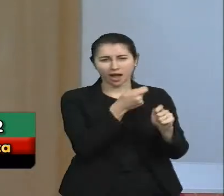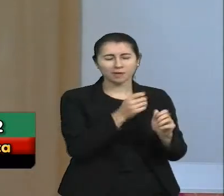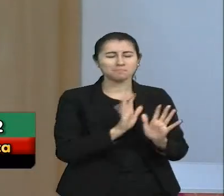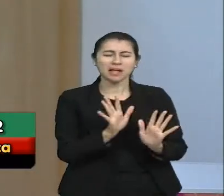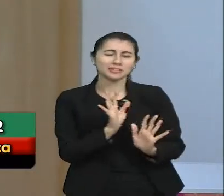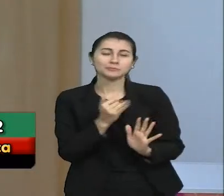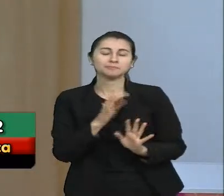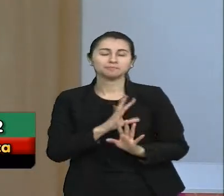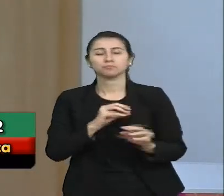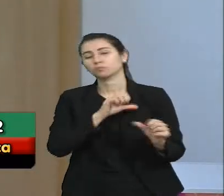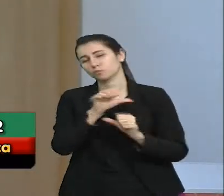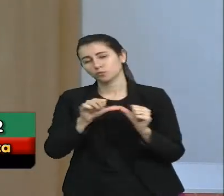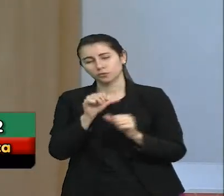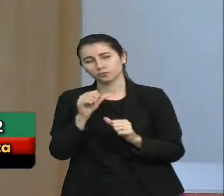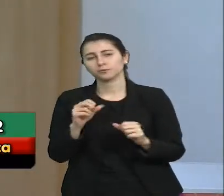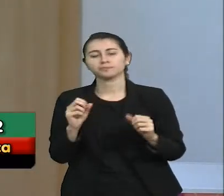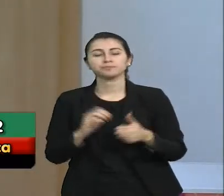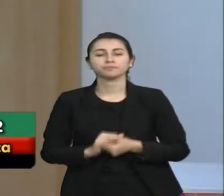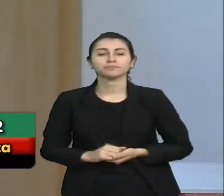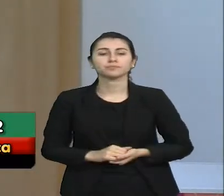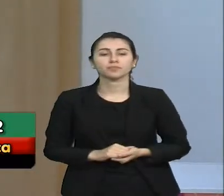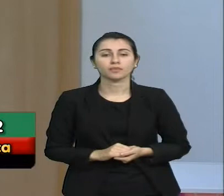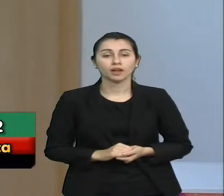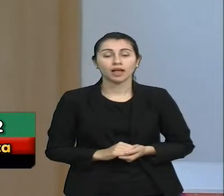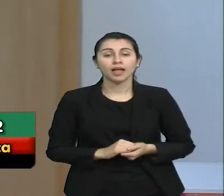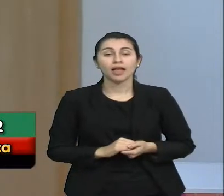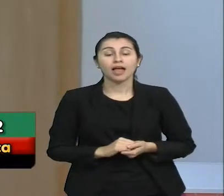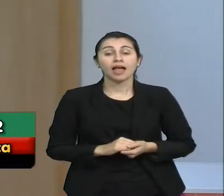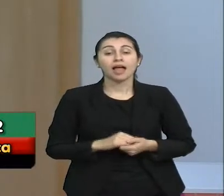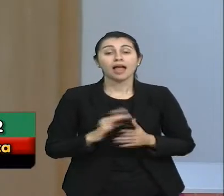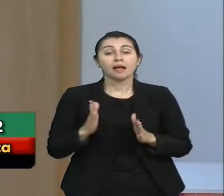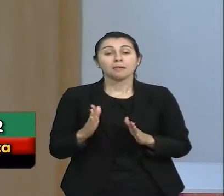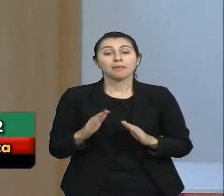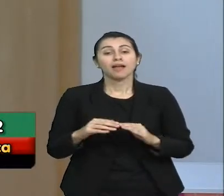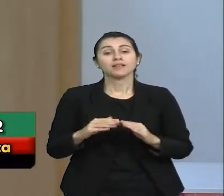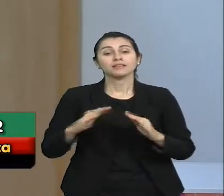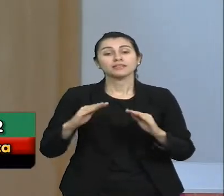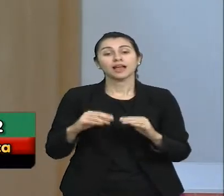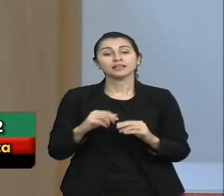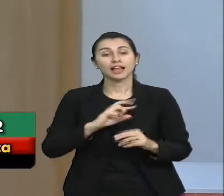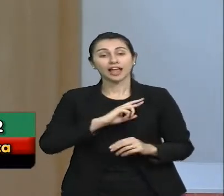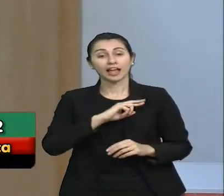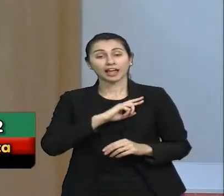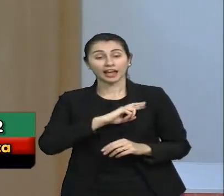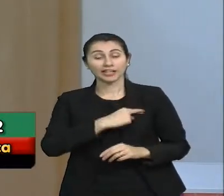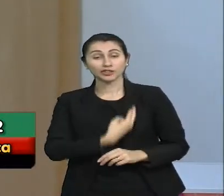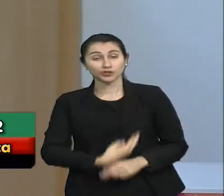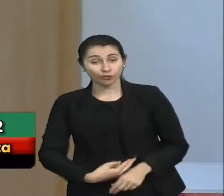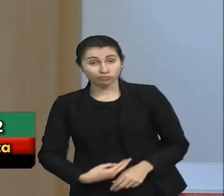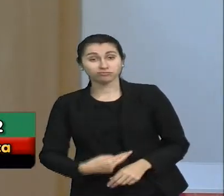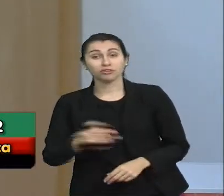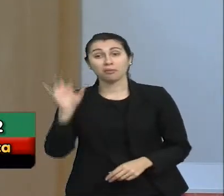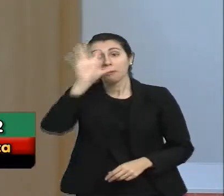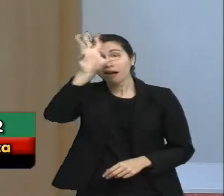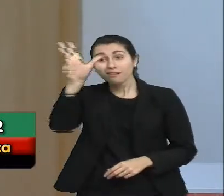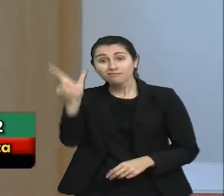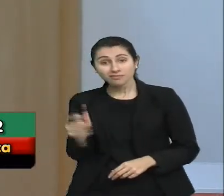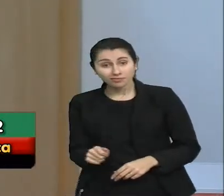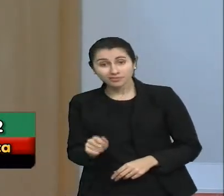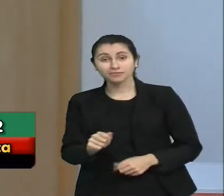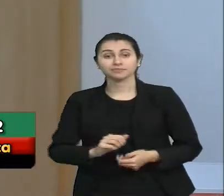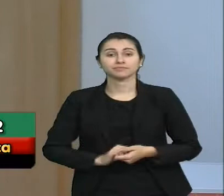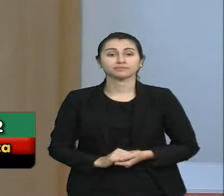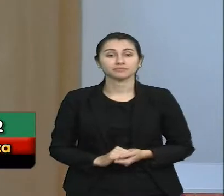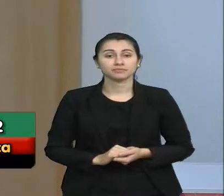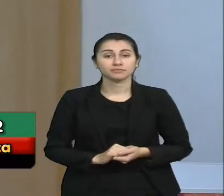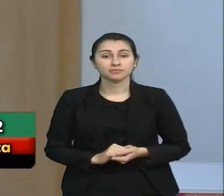As religiões de matriz africana são um povo tão sofrido, que, infelizmente, nós somos educados a